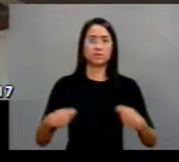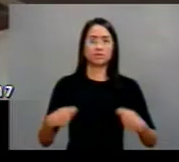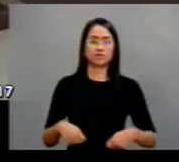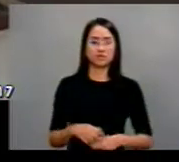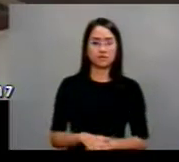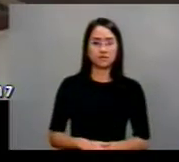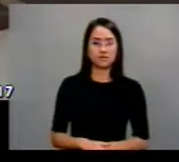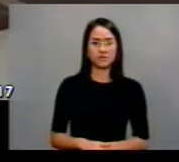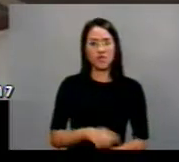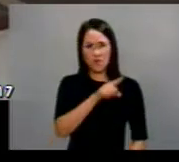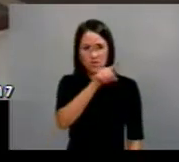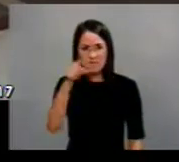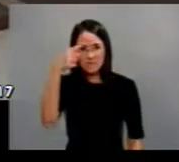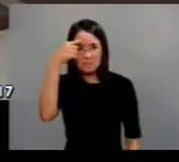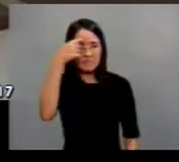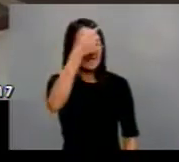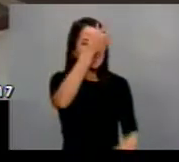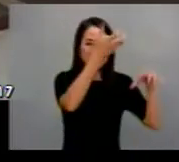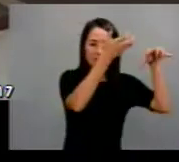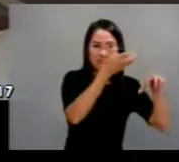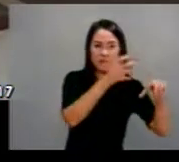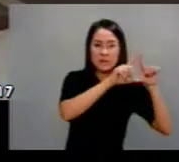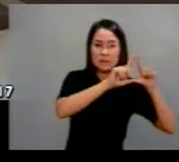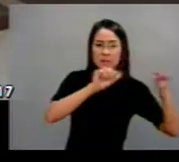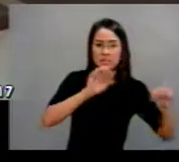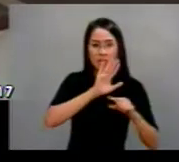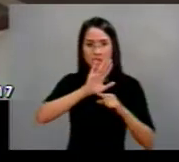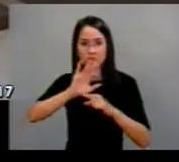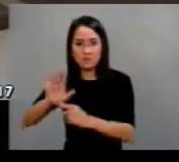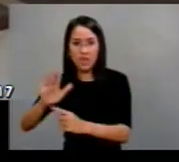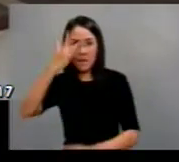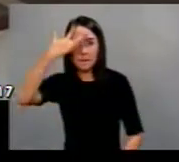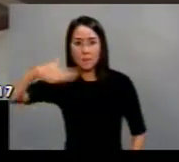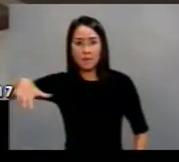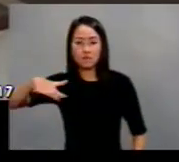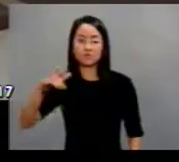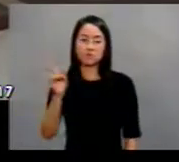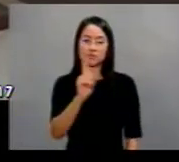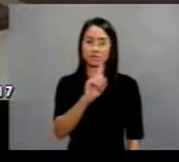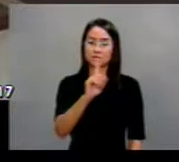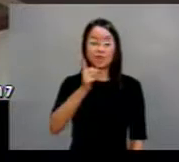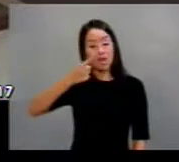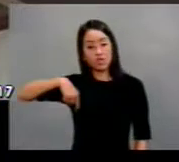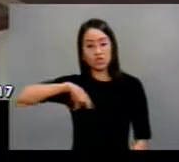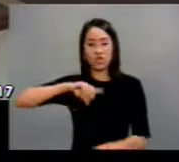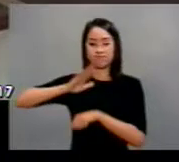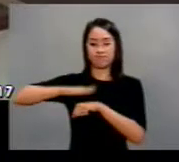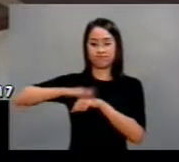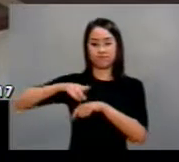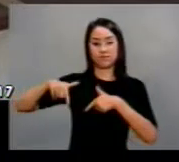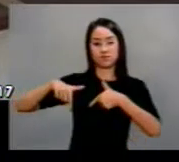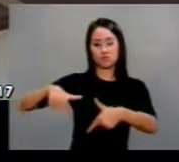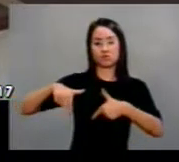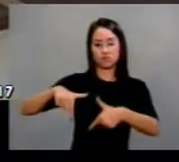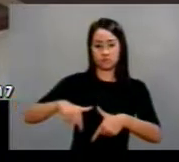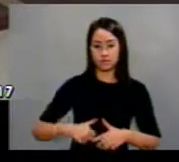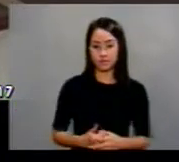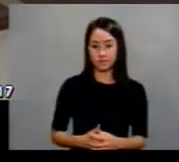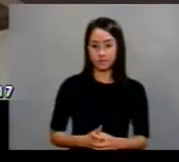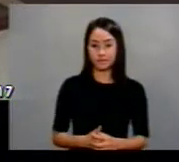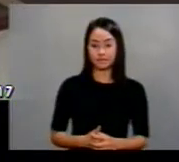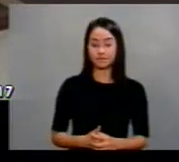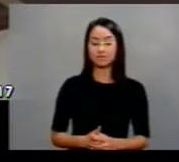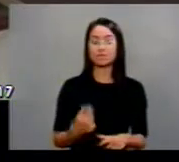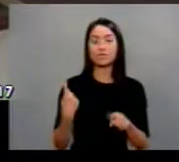cima. Portanto, é fundamental fortalecer o desejo,